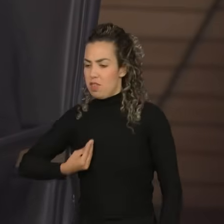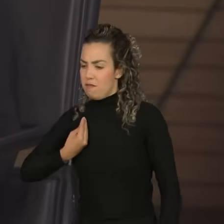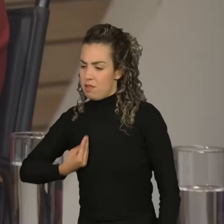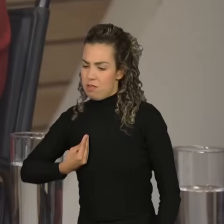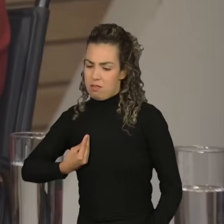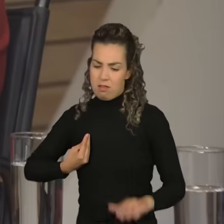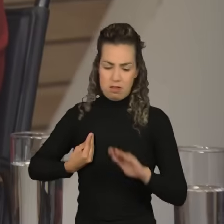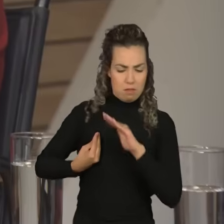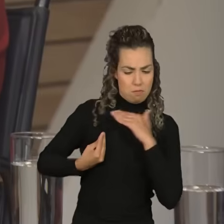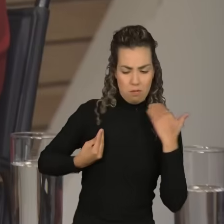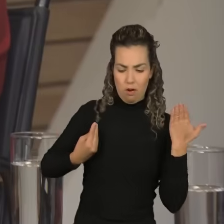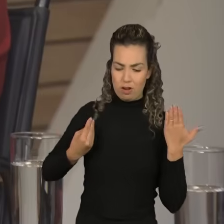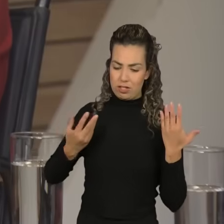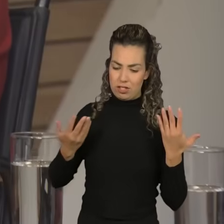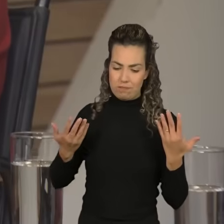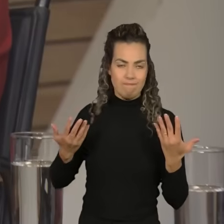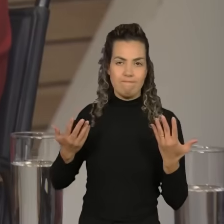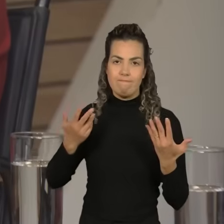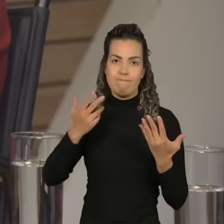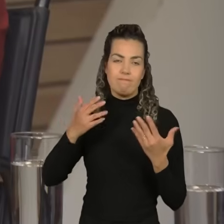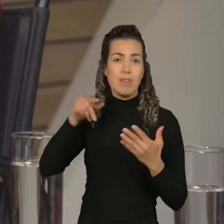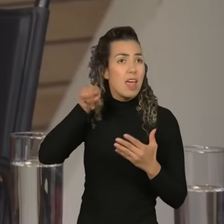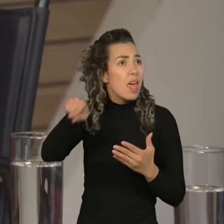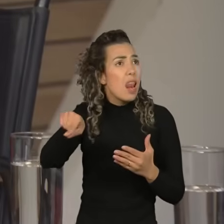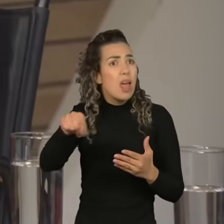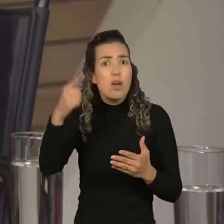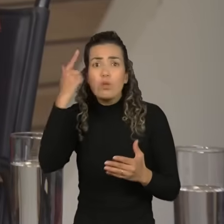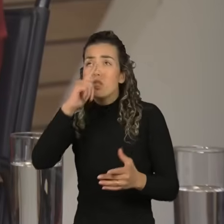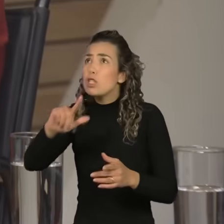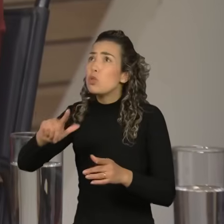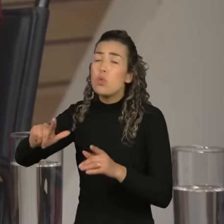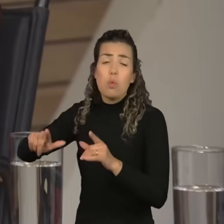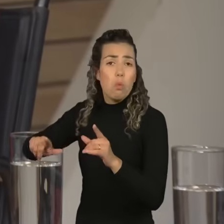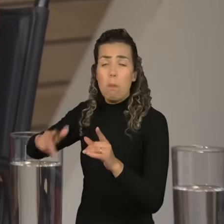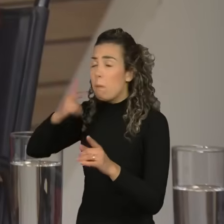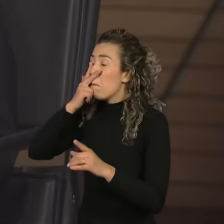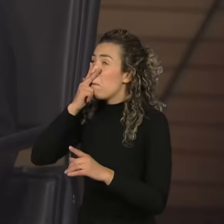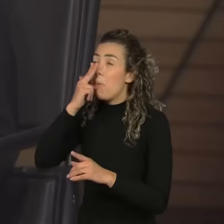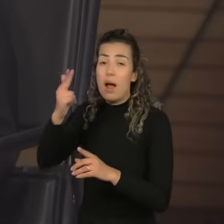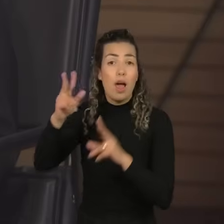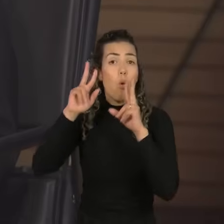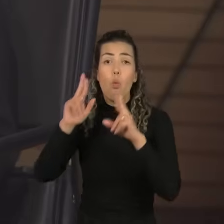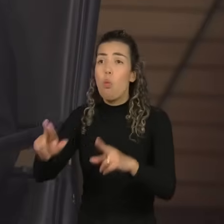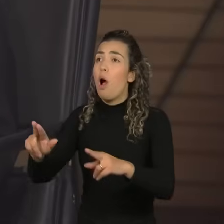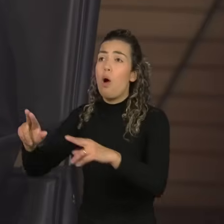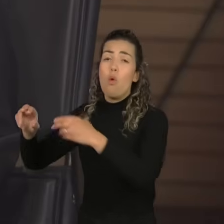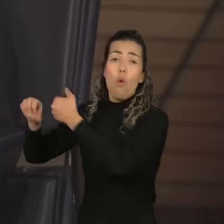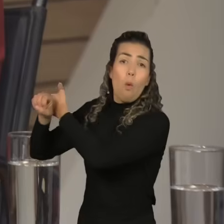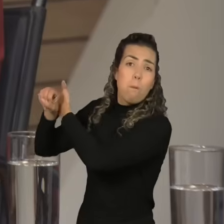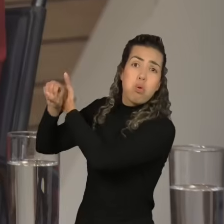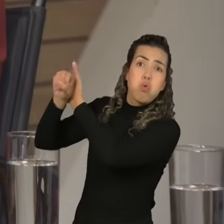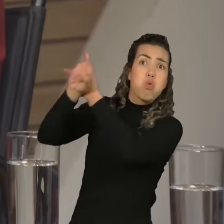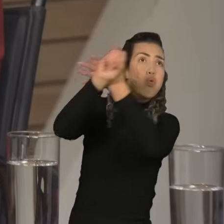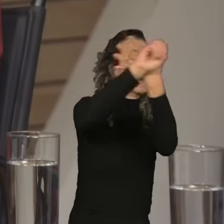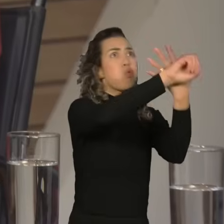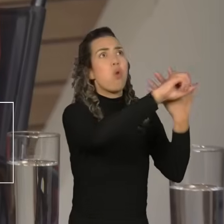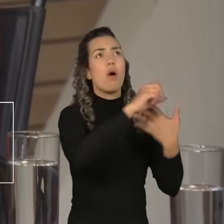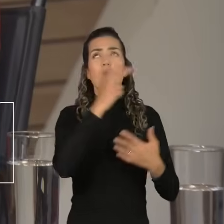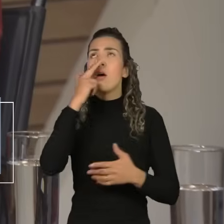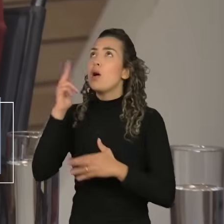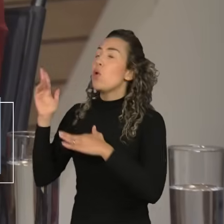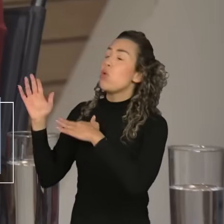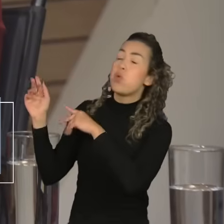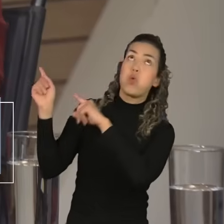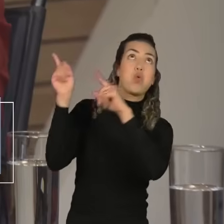um cometa, né, que atravessou assim, muito rapidamente, deixa esse rastro de luz, assim, de poesia, né, de canções. Eu